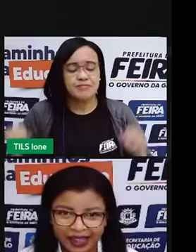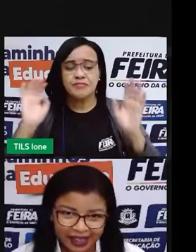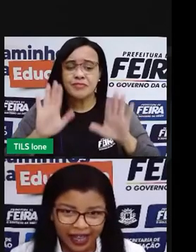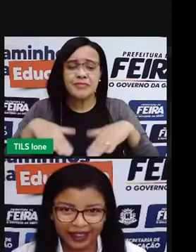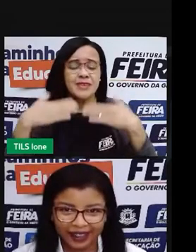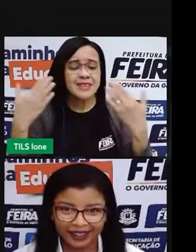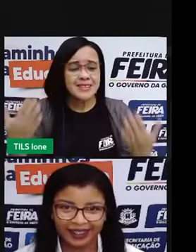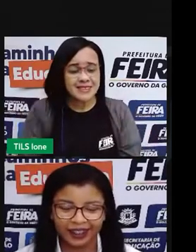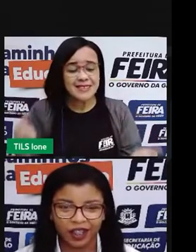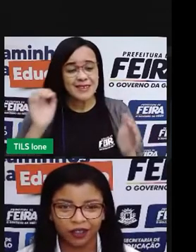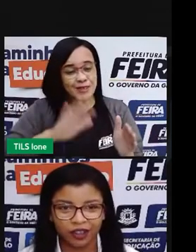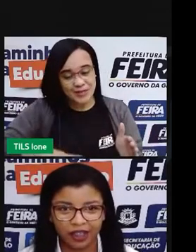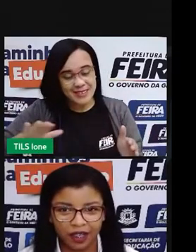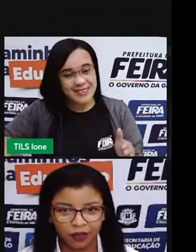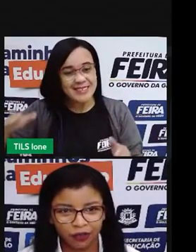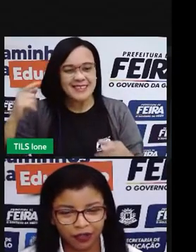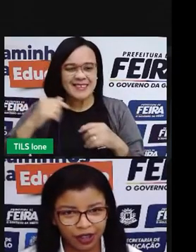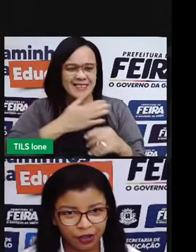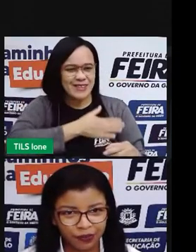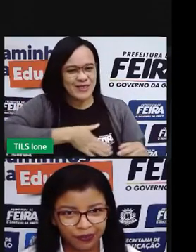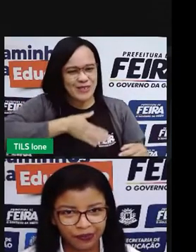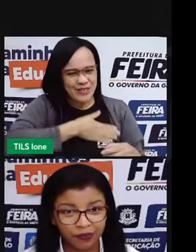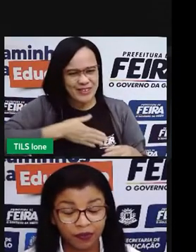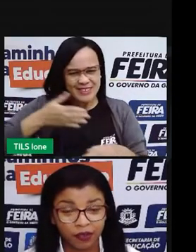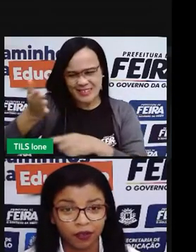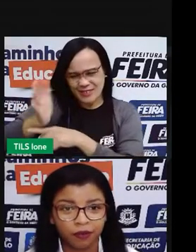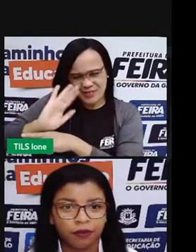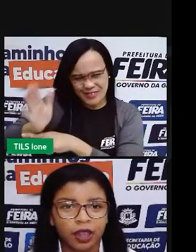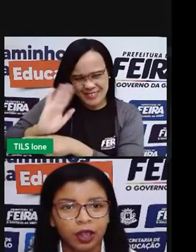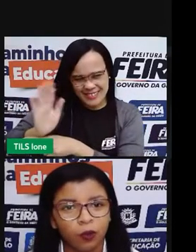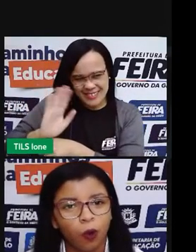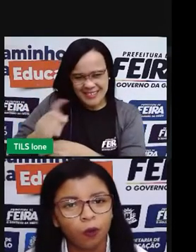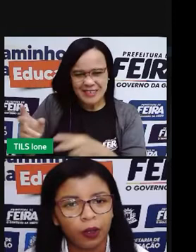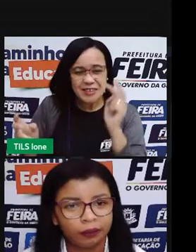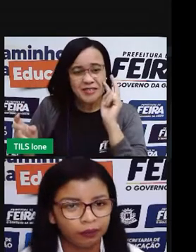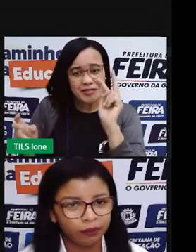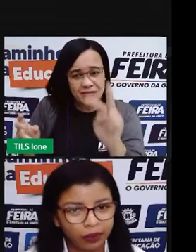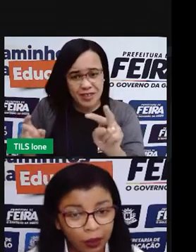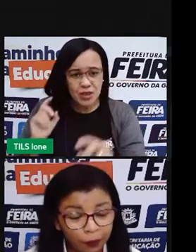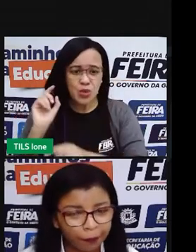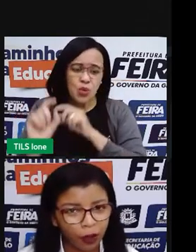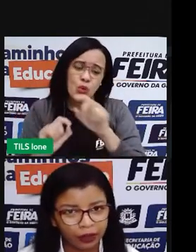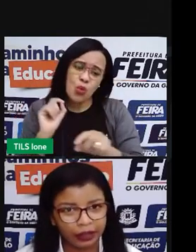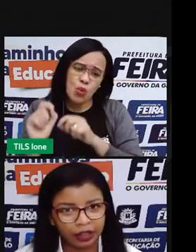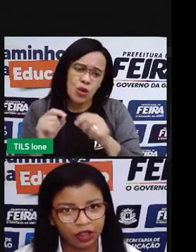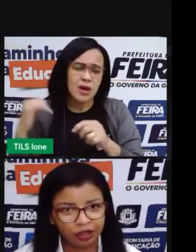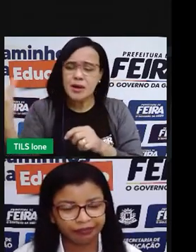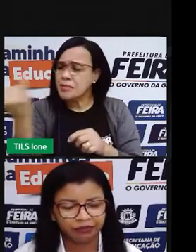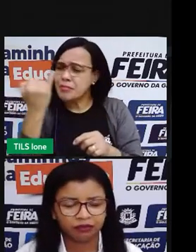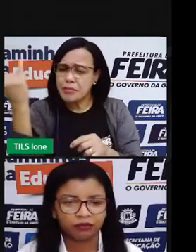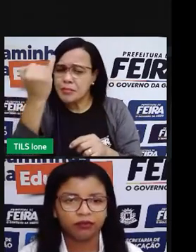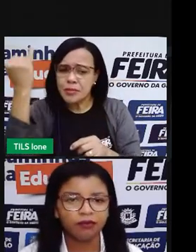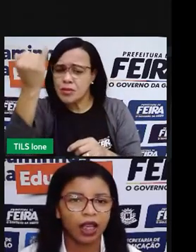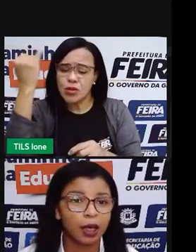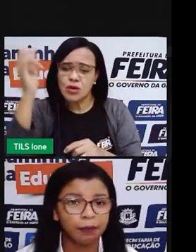Então, criançada, gostaram do vídeo? Viam como é tão